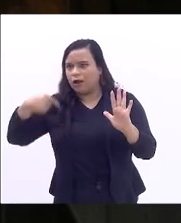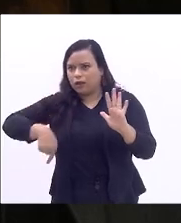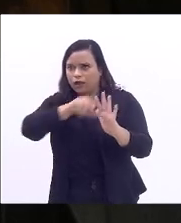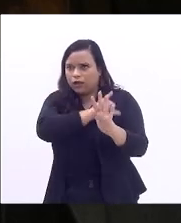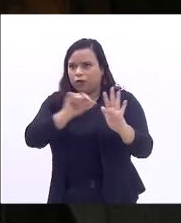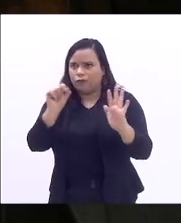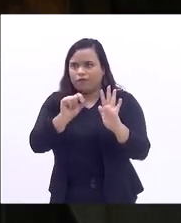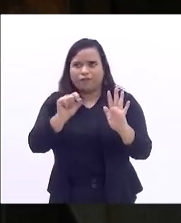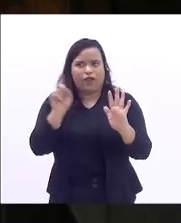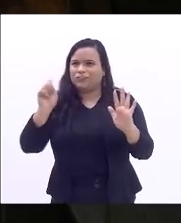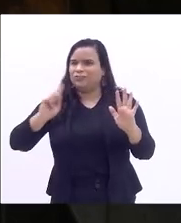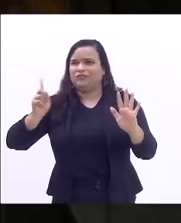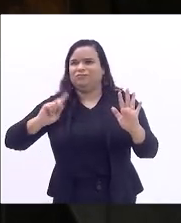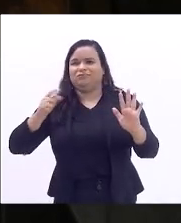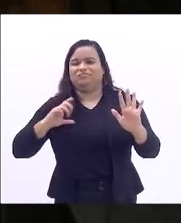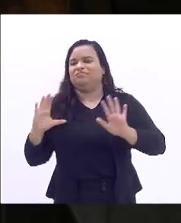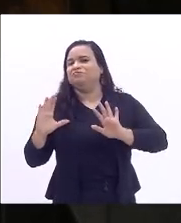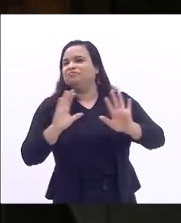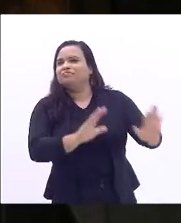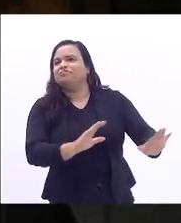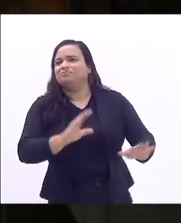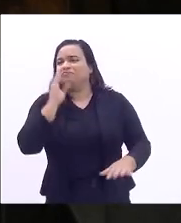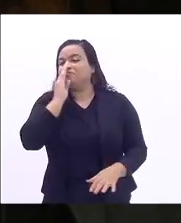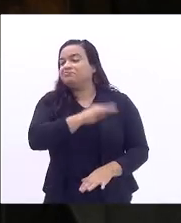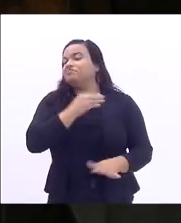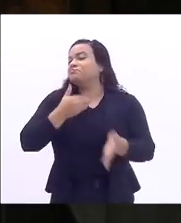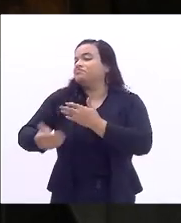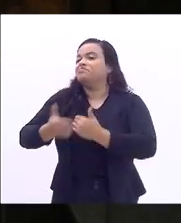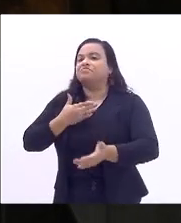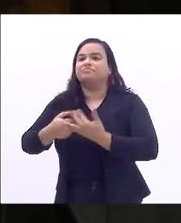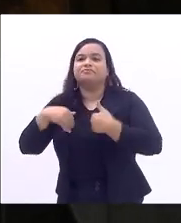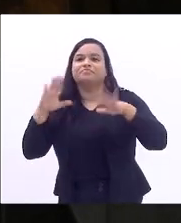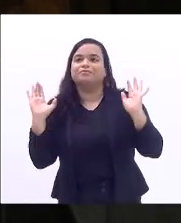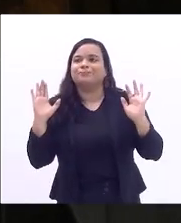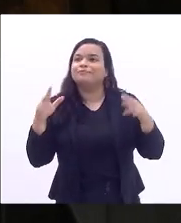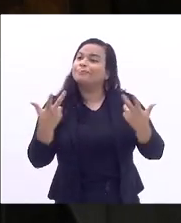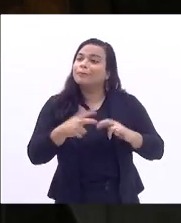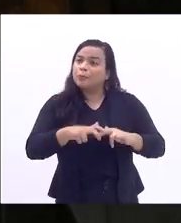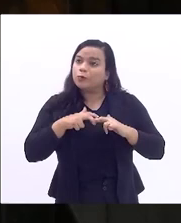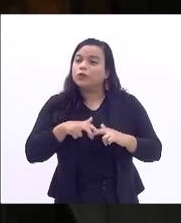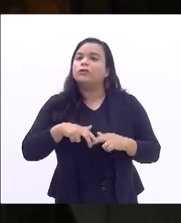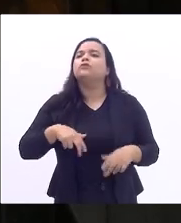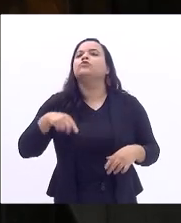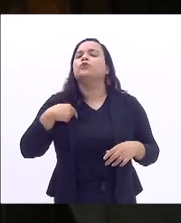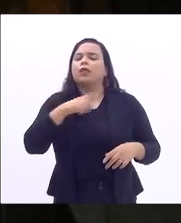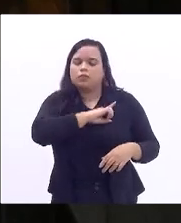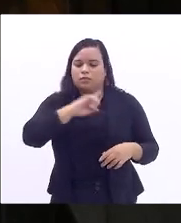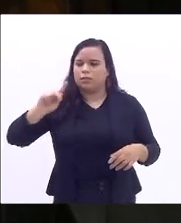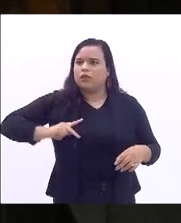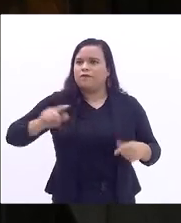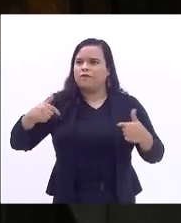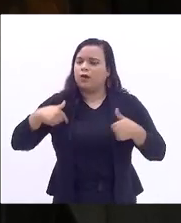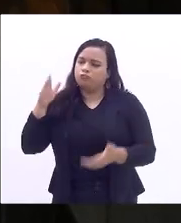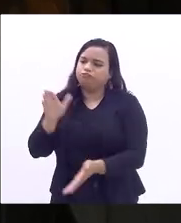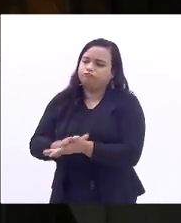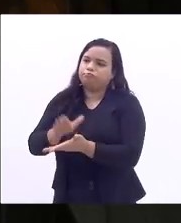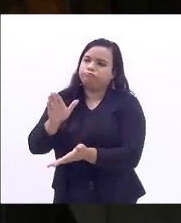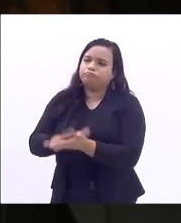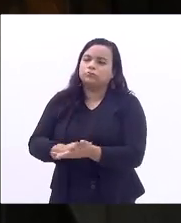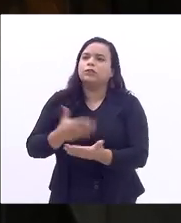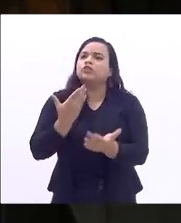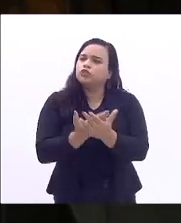o Superior Tribunal de Justiça e por isso fez muito bem e Eu louvo a Defensoria Pública um